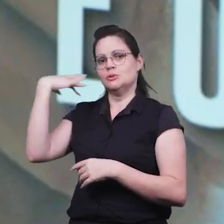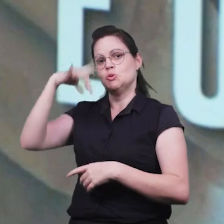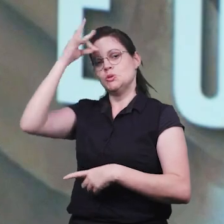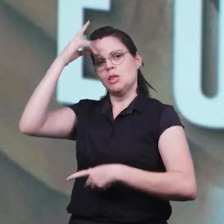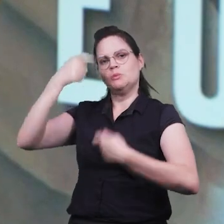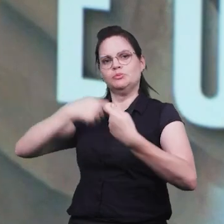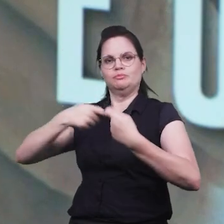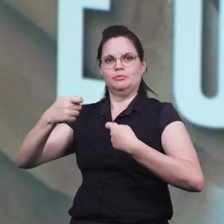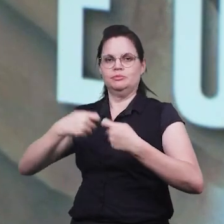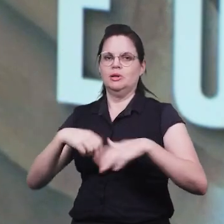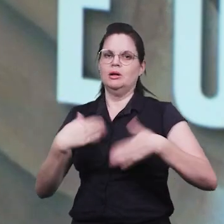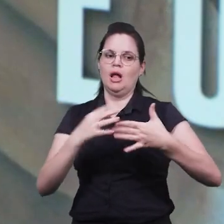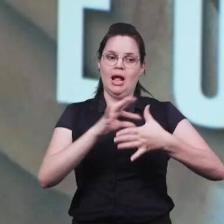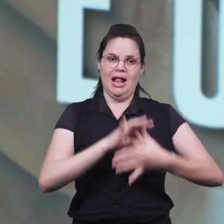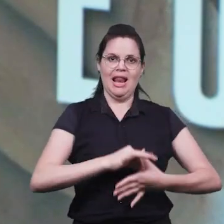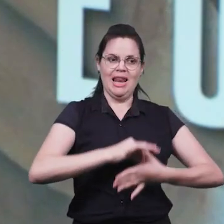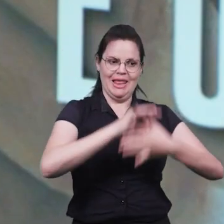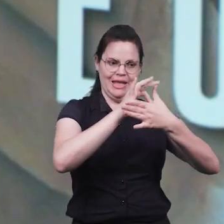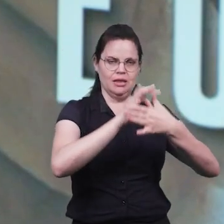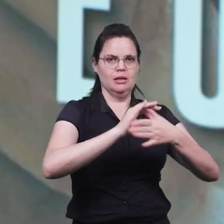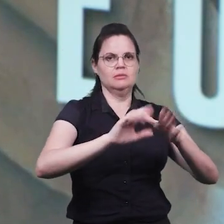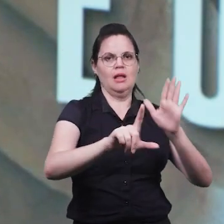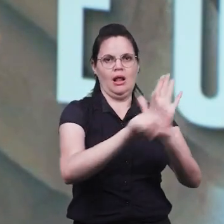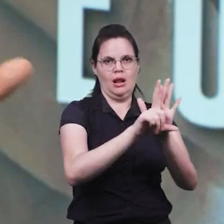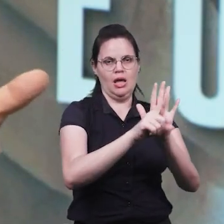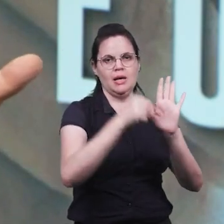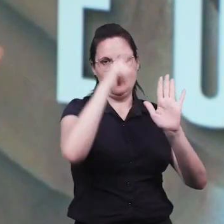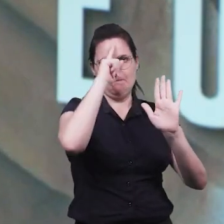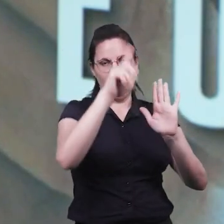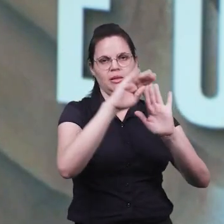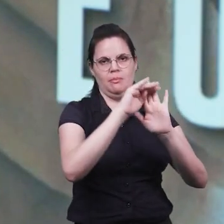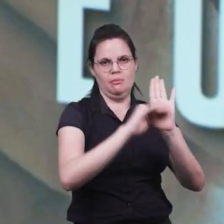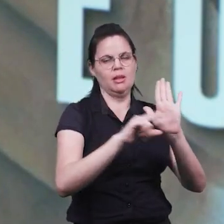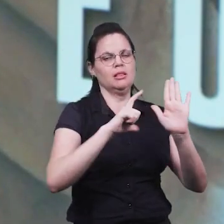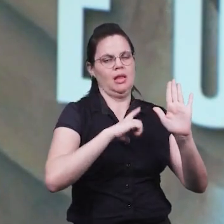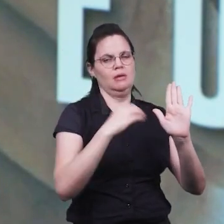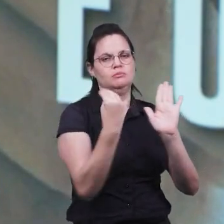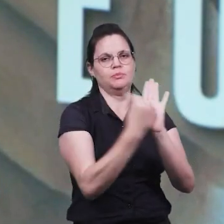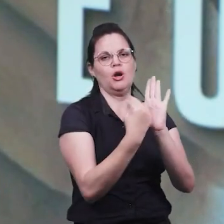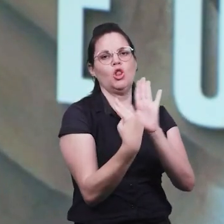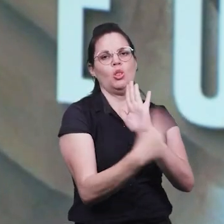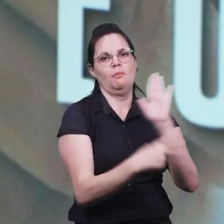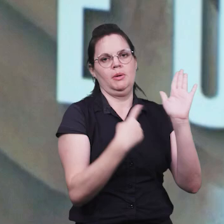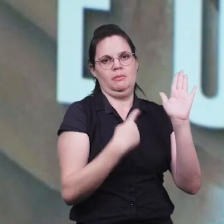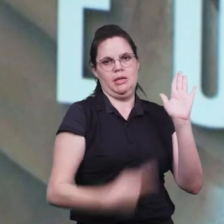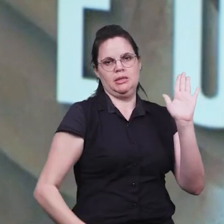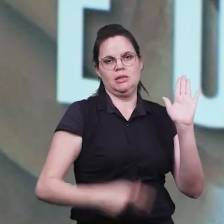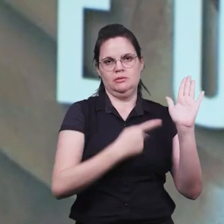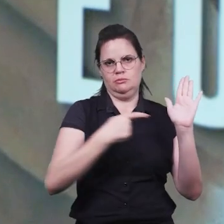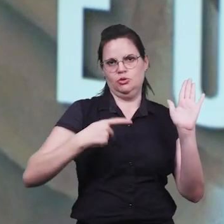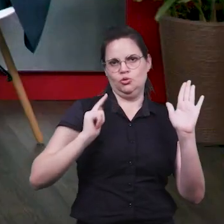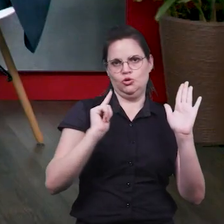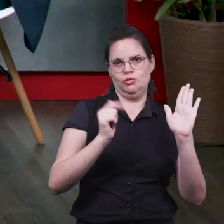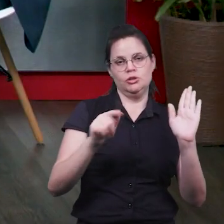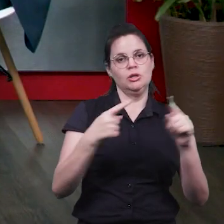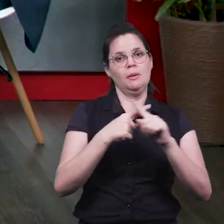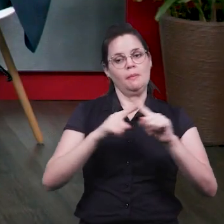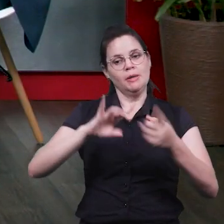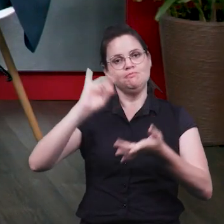da legislação e tem, de fato, a direção pelo Espírito Santo. E, pastor Antônio